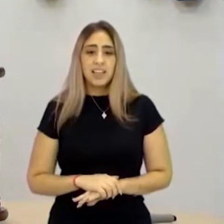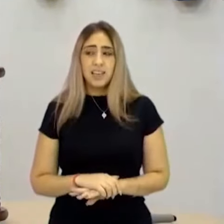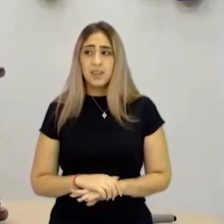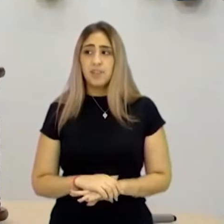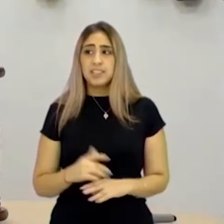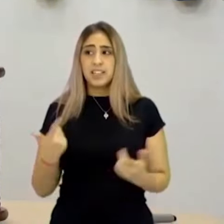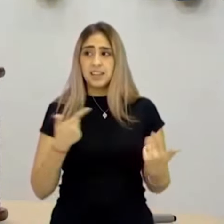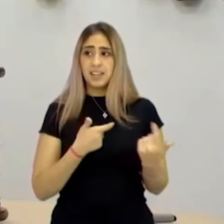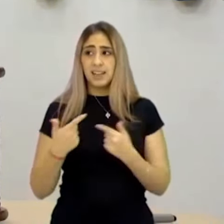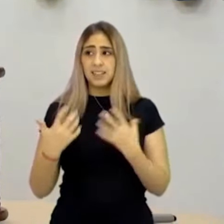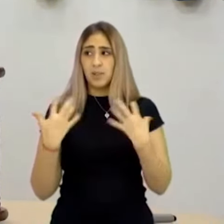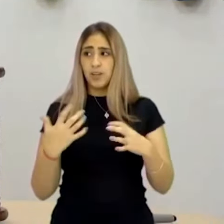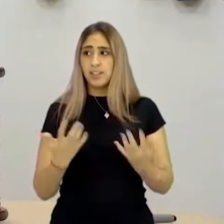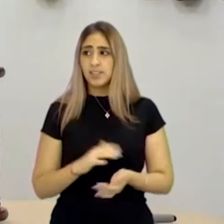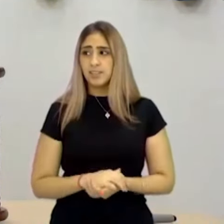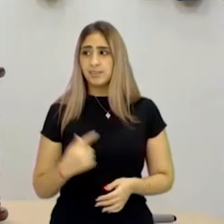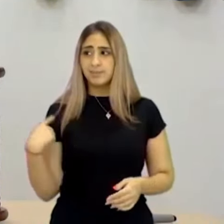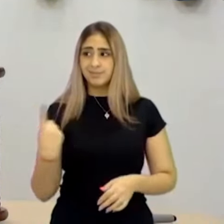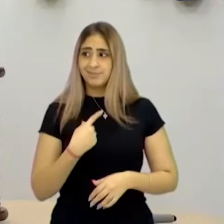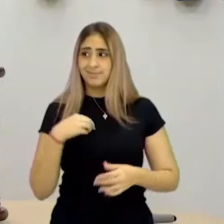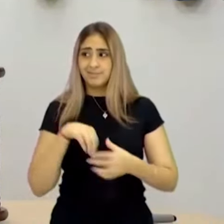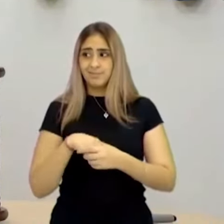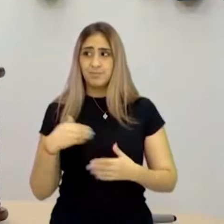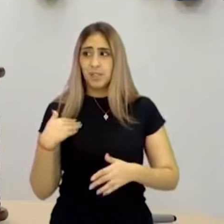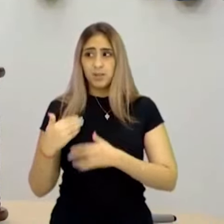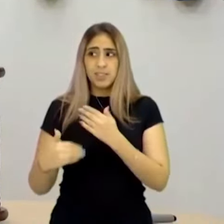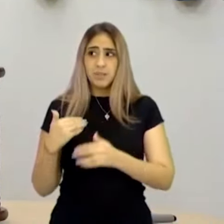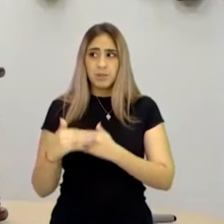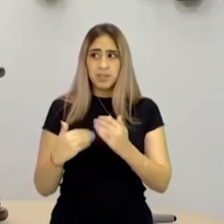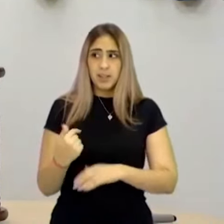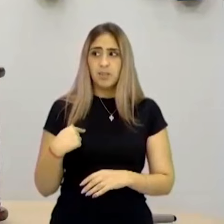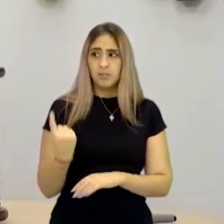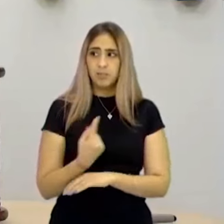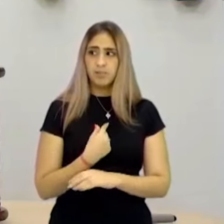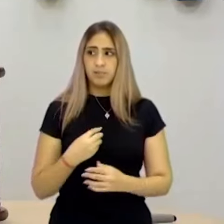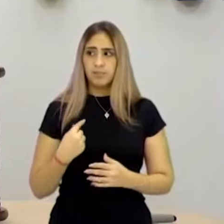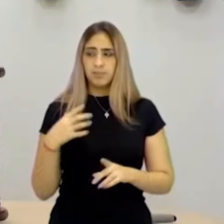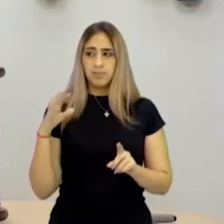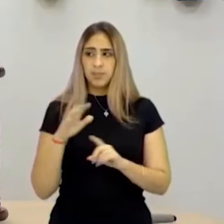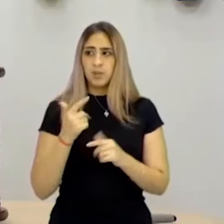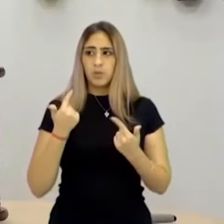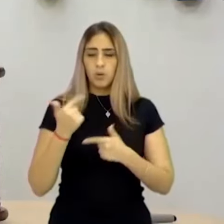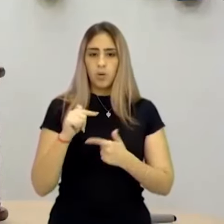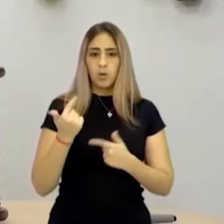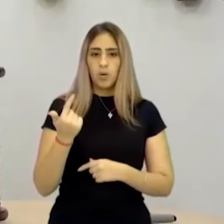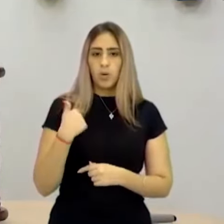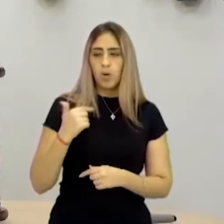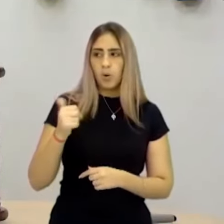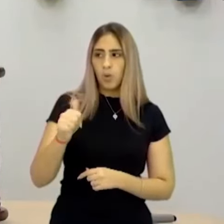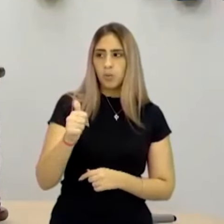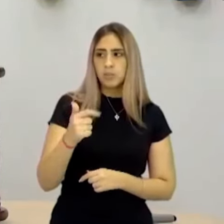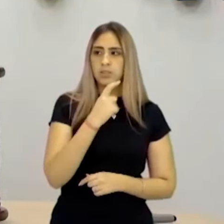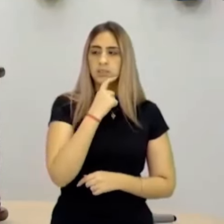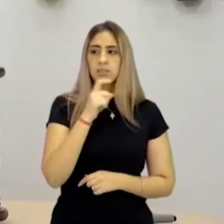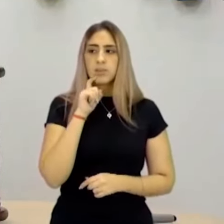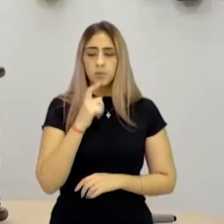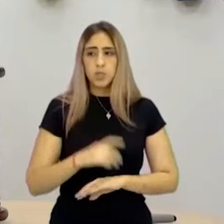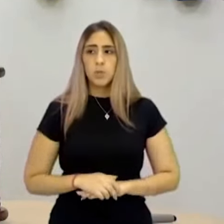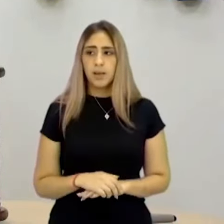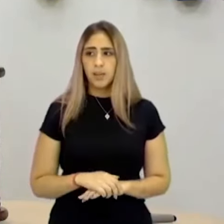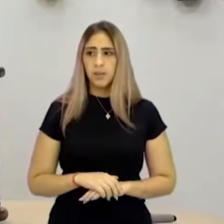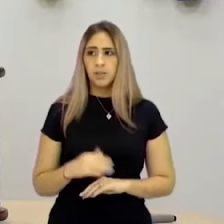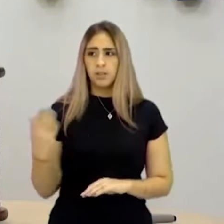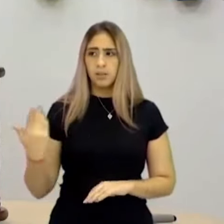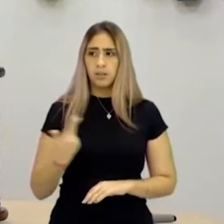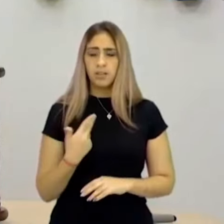falar sobre a questão do terrorismo. E tem uma questão também que a partir do 11 de setembro aumentou o número de